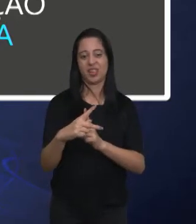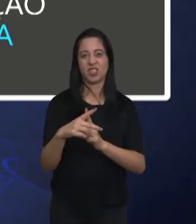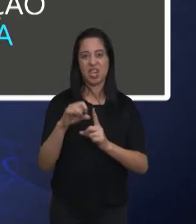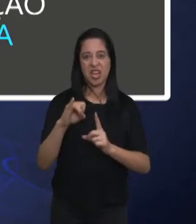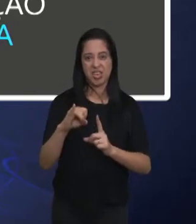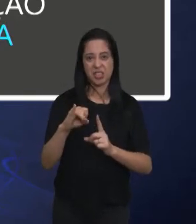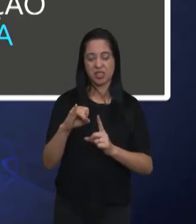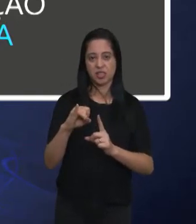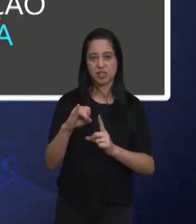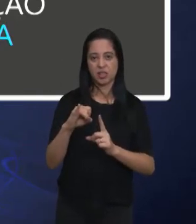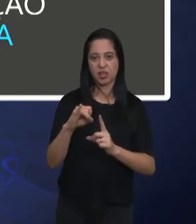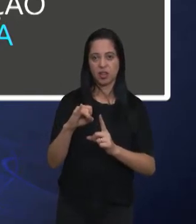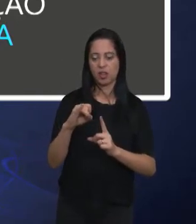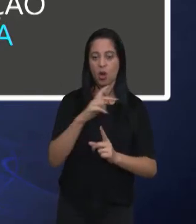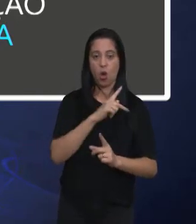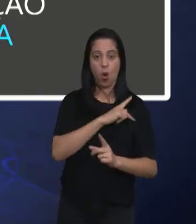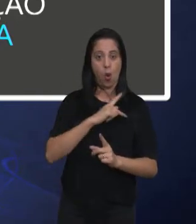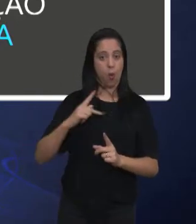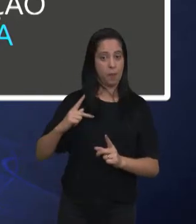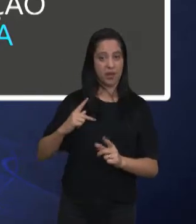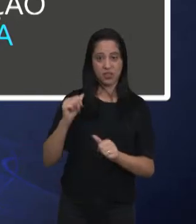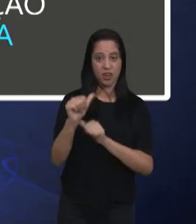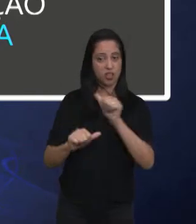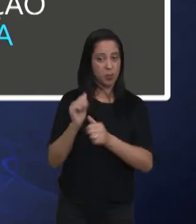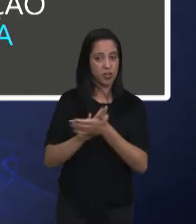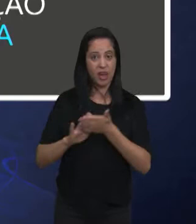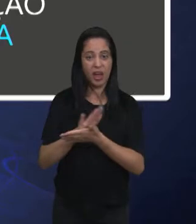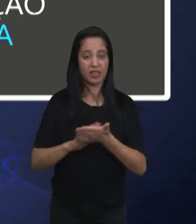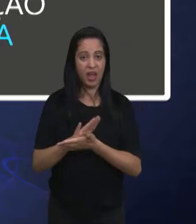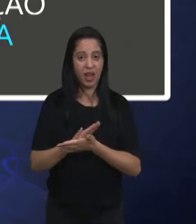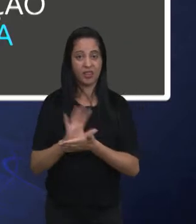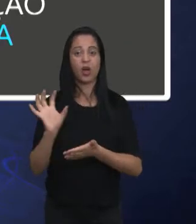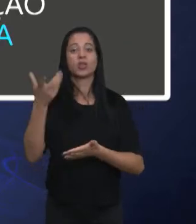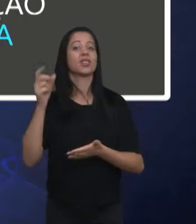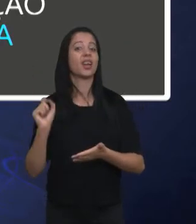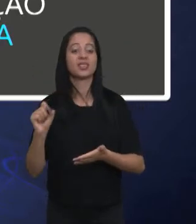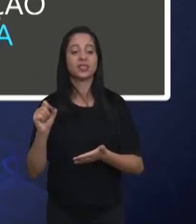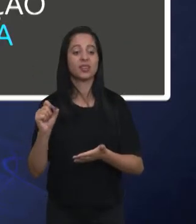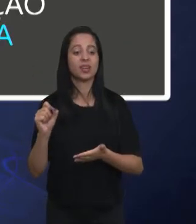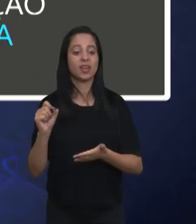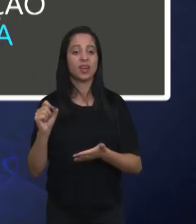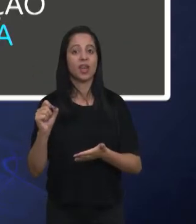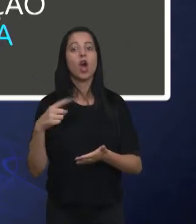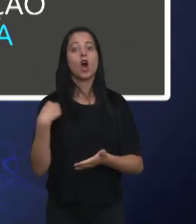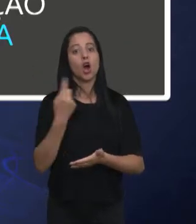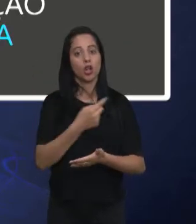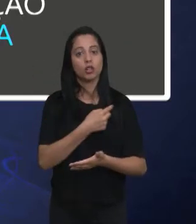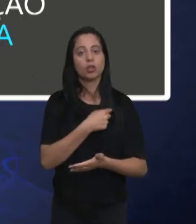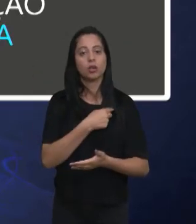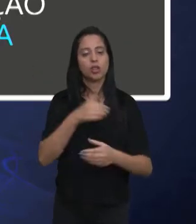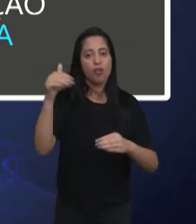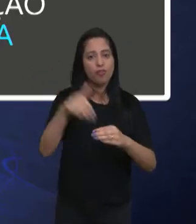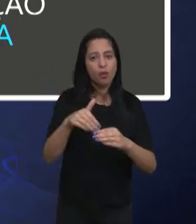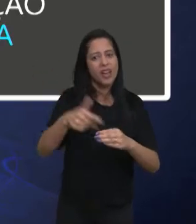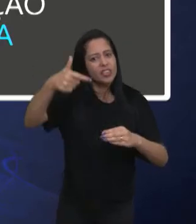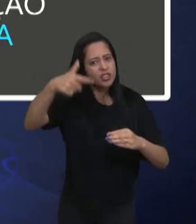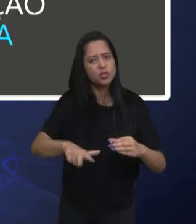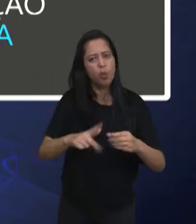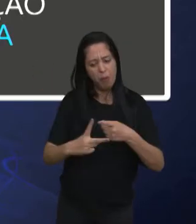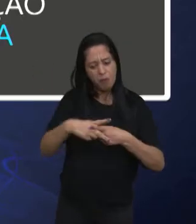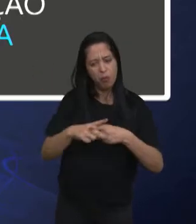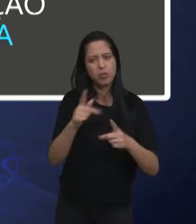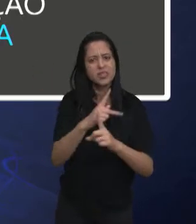presidente não mudar, vai ser no aniversário da reforma da Previdência, nós vamos estar votando a segunda reforma agora